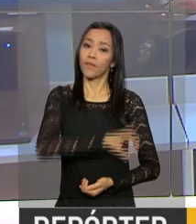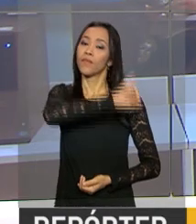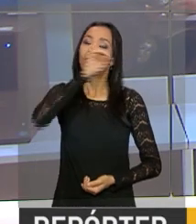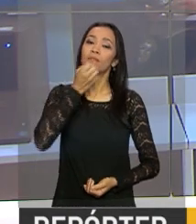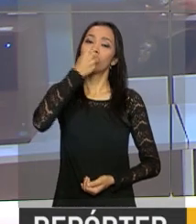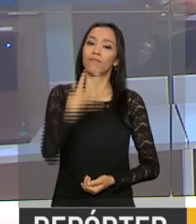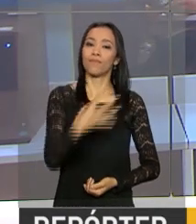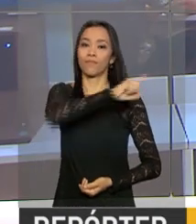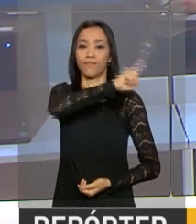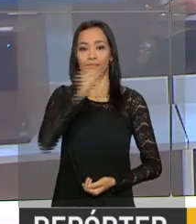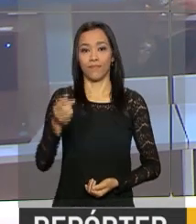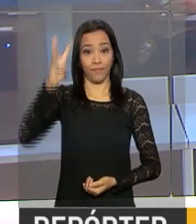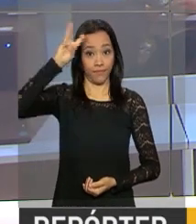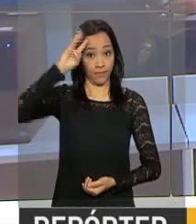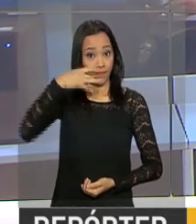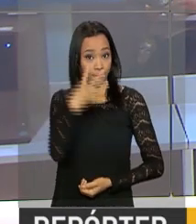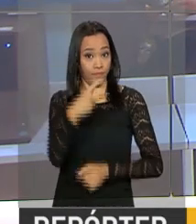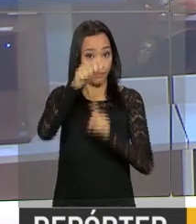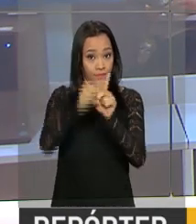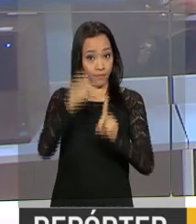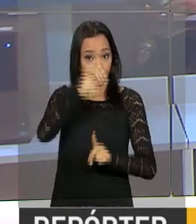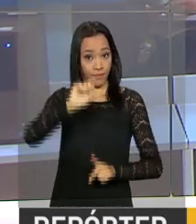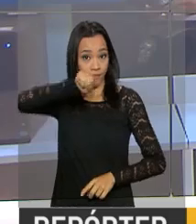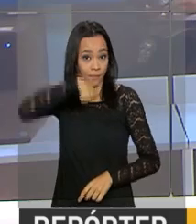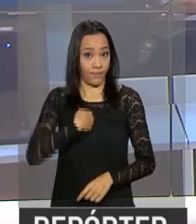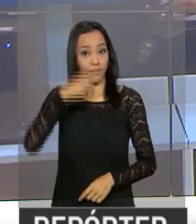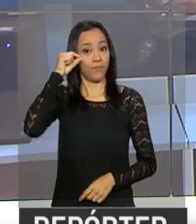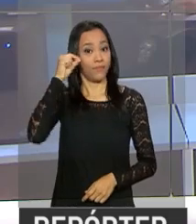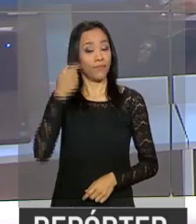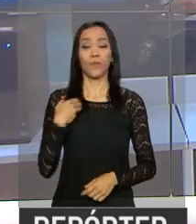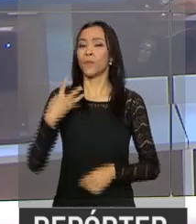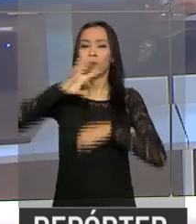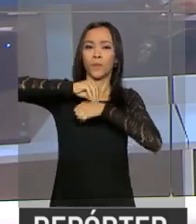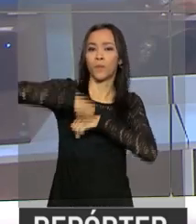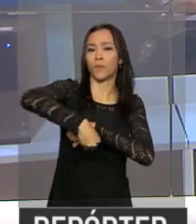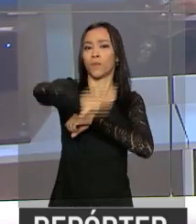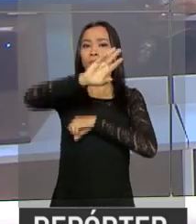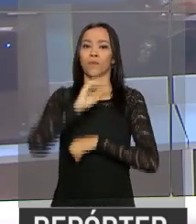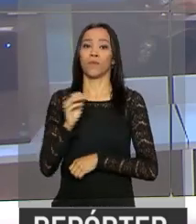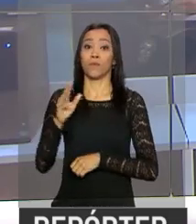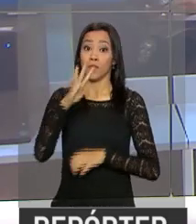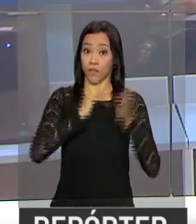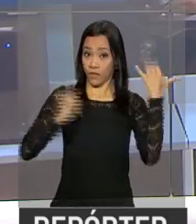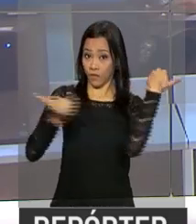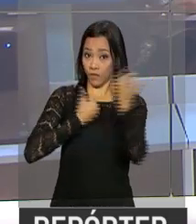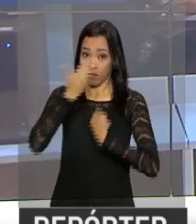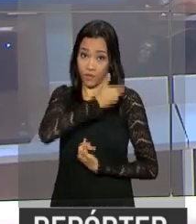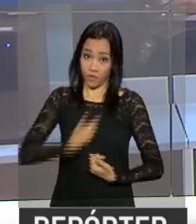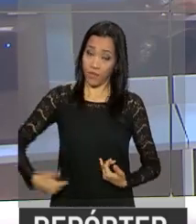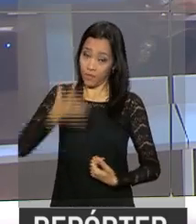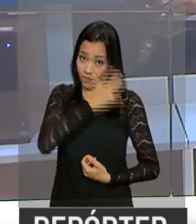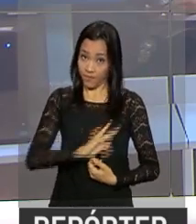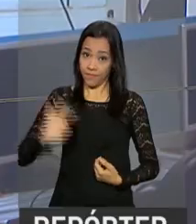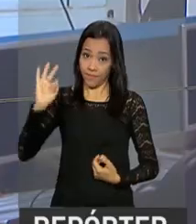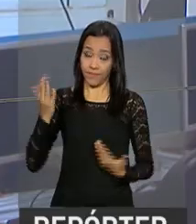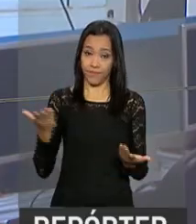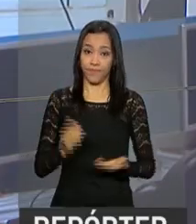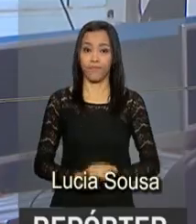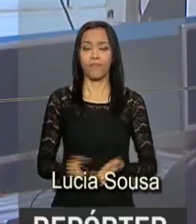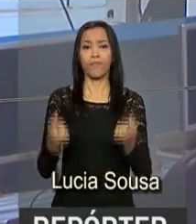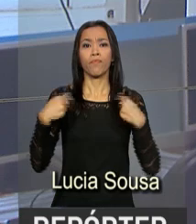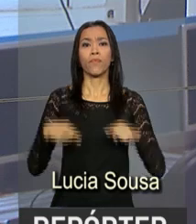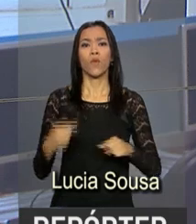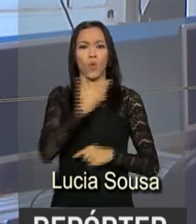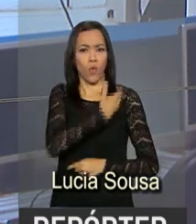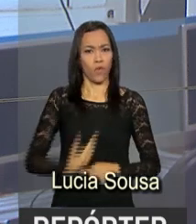Olá, bom dia. Terça-feira, 4 de outubro. Eu sou José Luiz Filho e chego com as notícias do governo federal aqui no Repórter NBR. Os